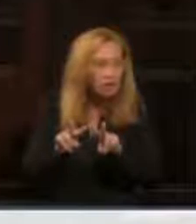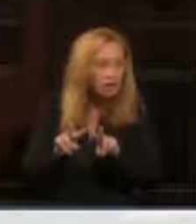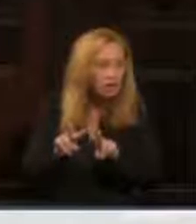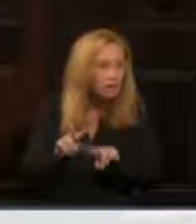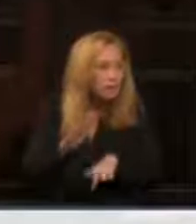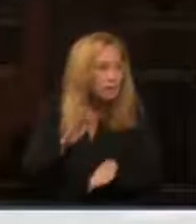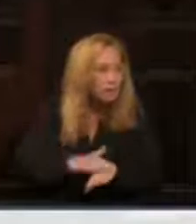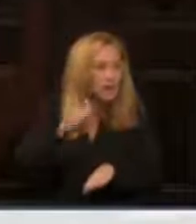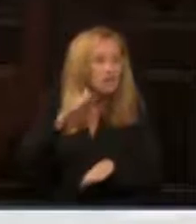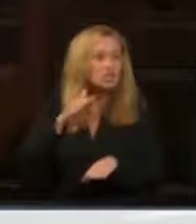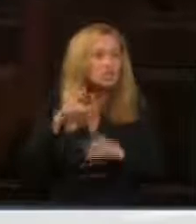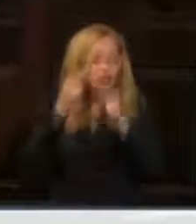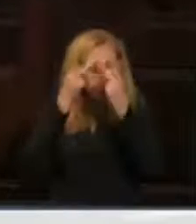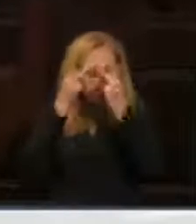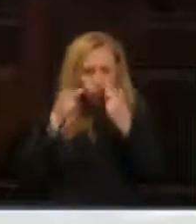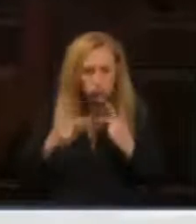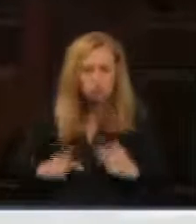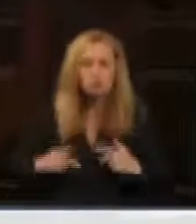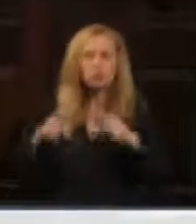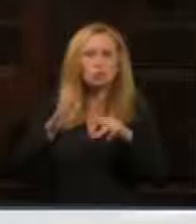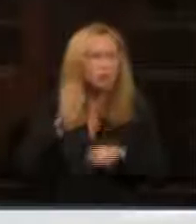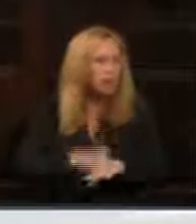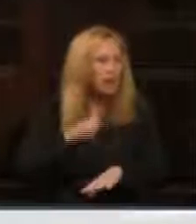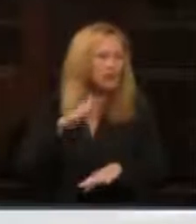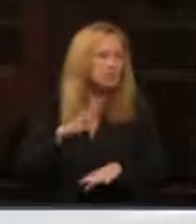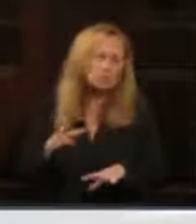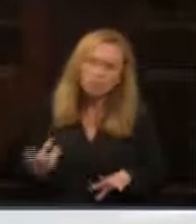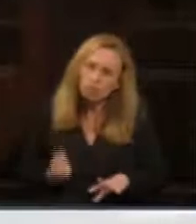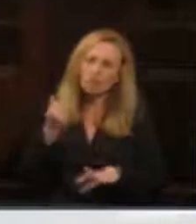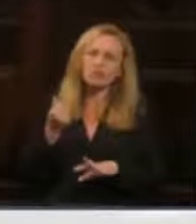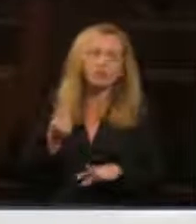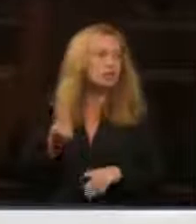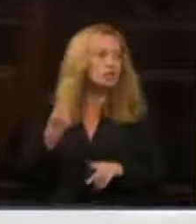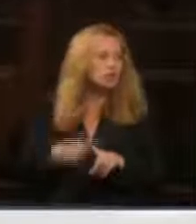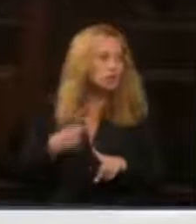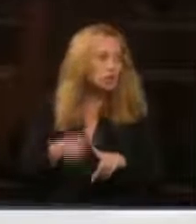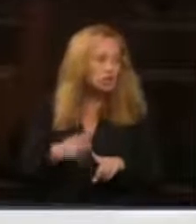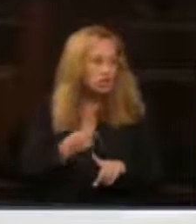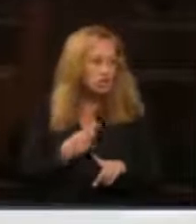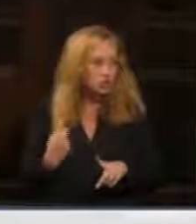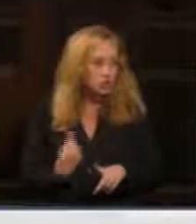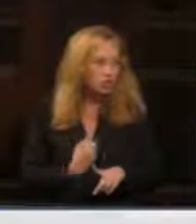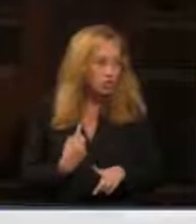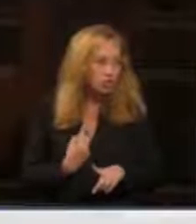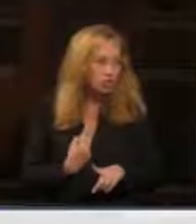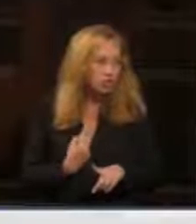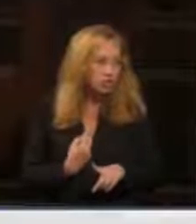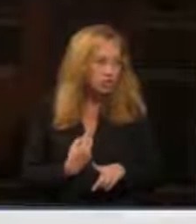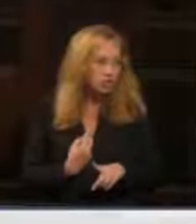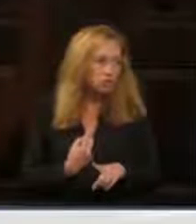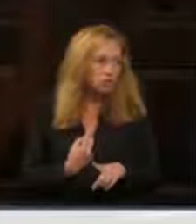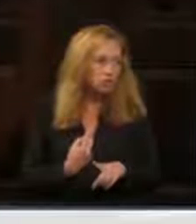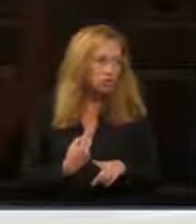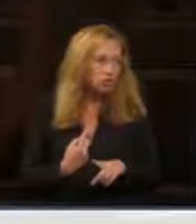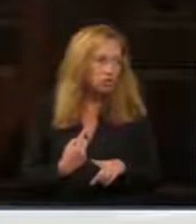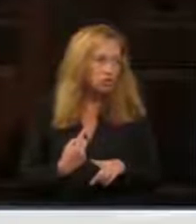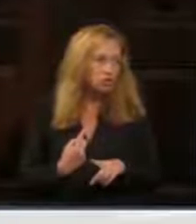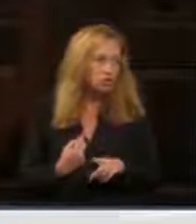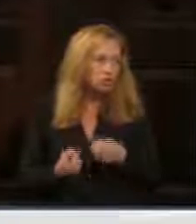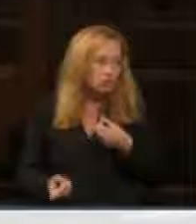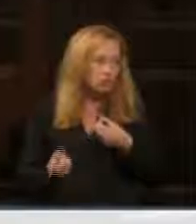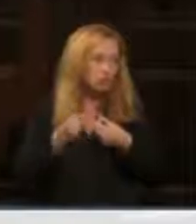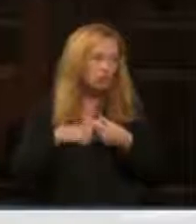mais humano e mais qualificado, porque a gente está naturalizando que todos os